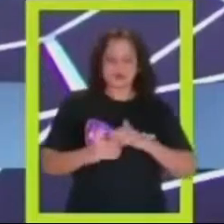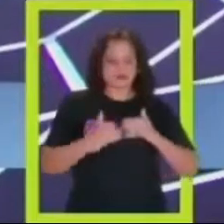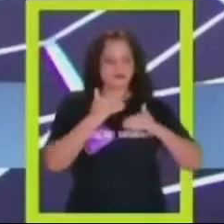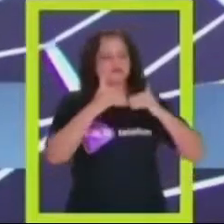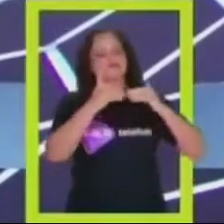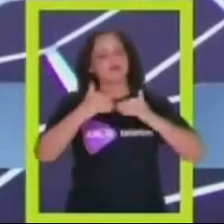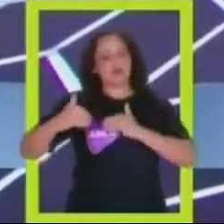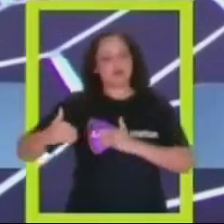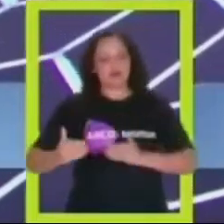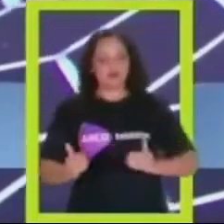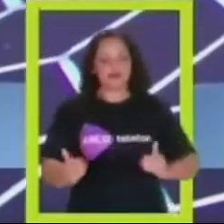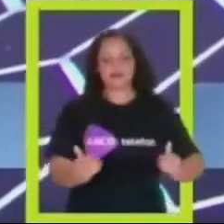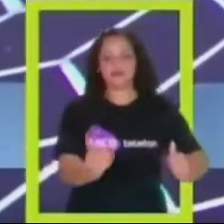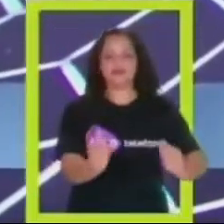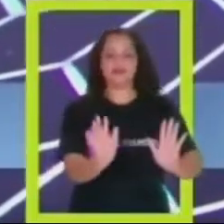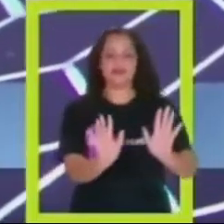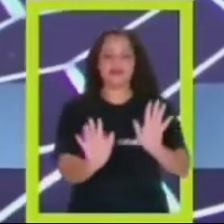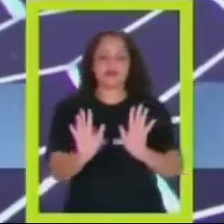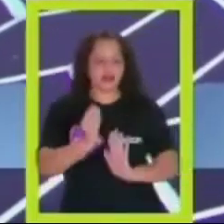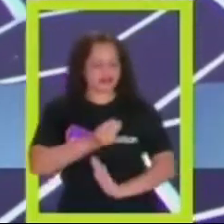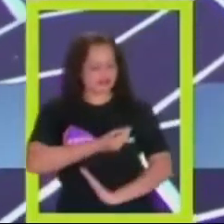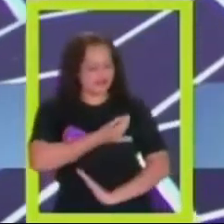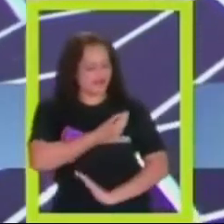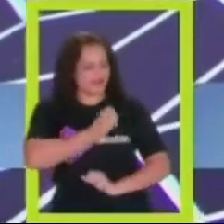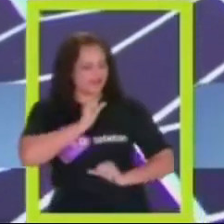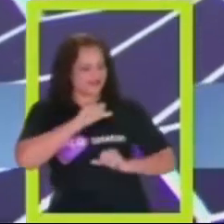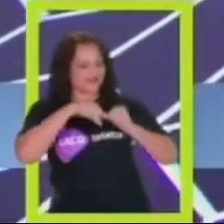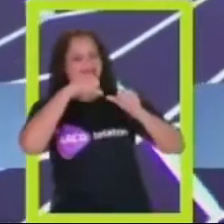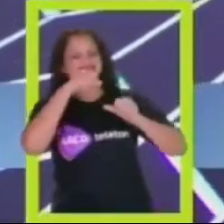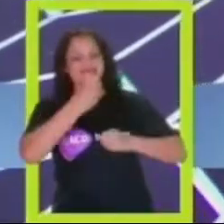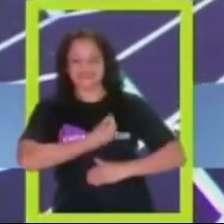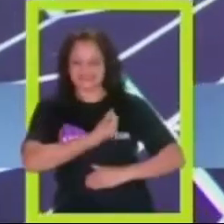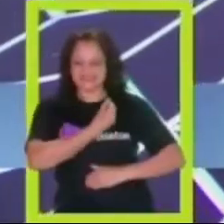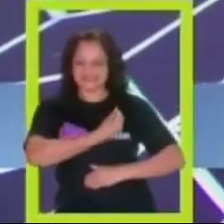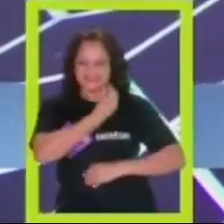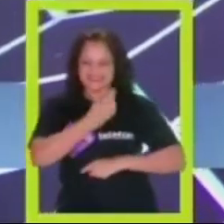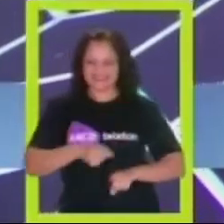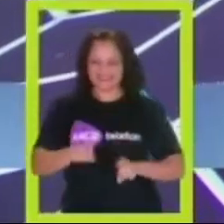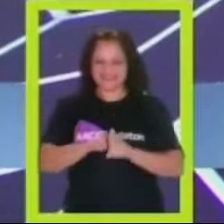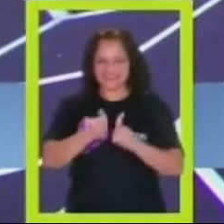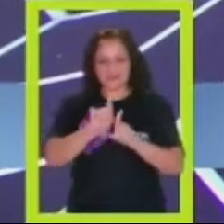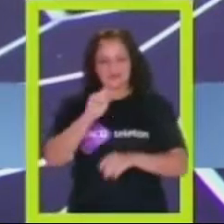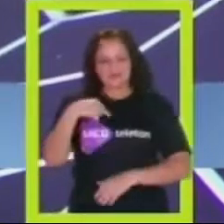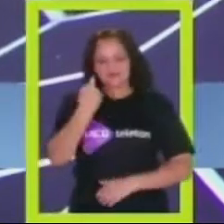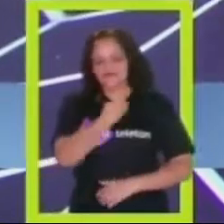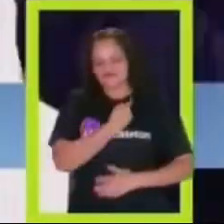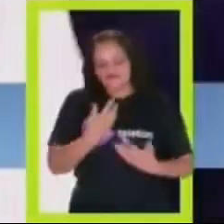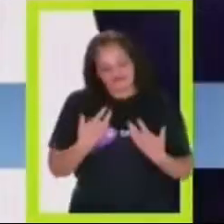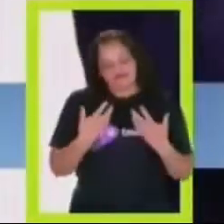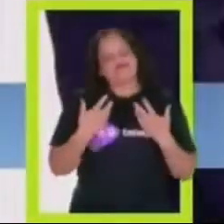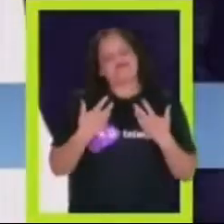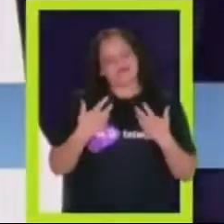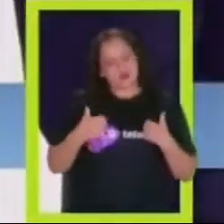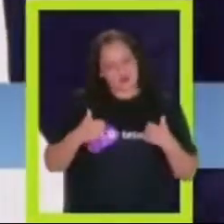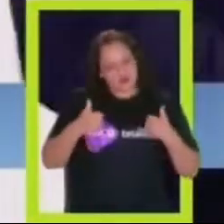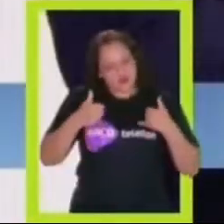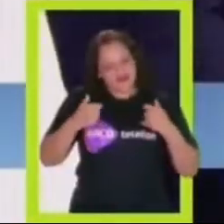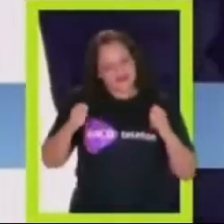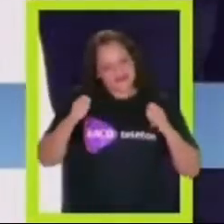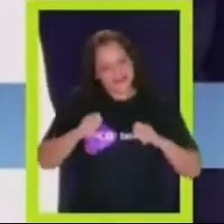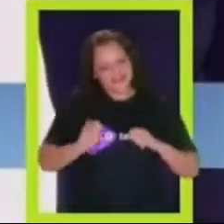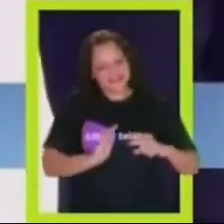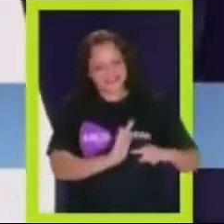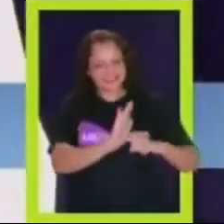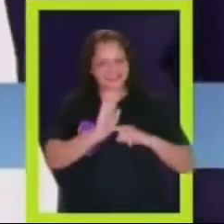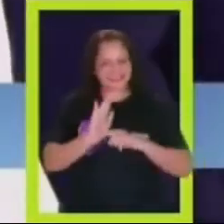essa jornada, cuidando das vidas e transformando essas vidas também. Então, para a gente é um orgulho enorme poder contribuir com essa